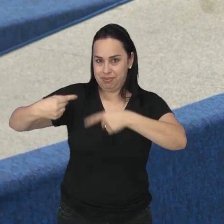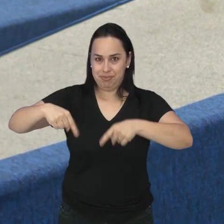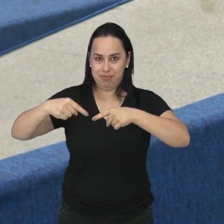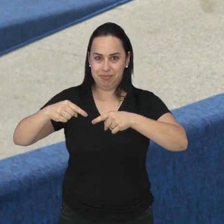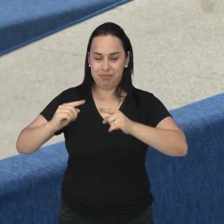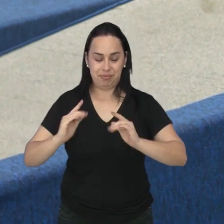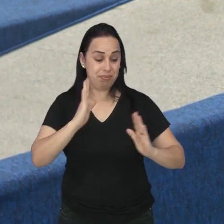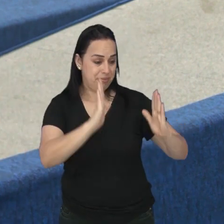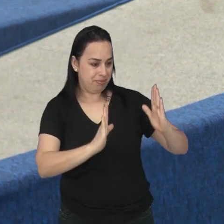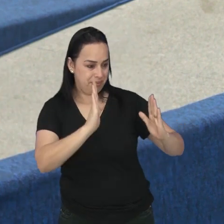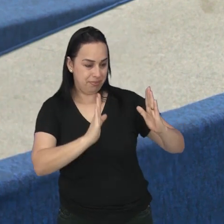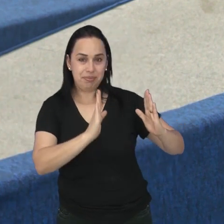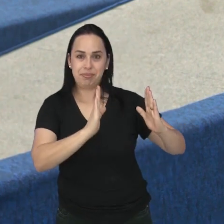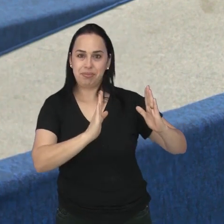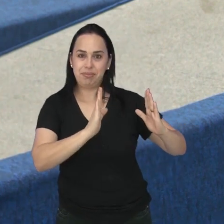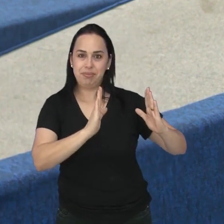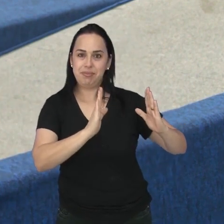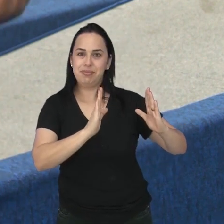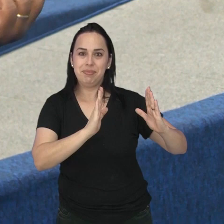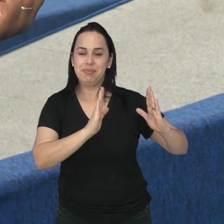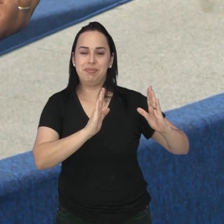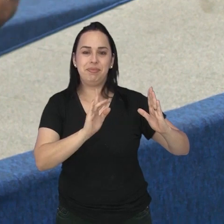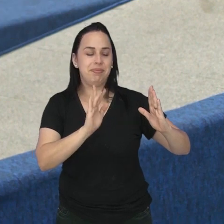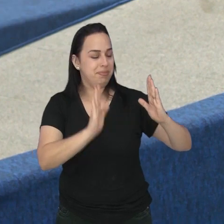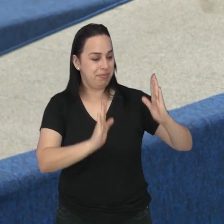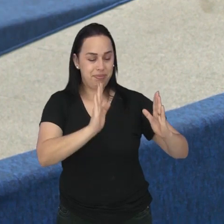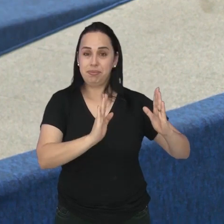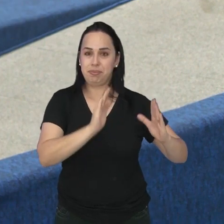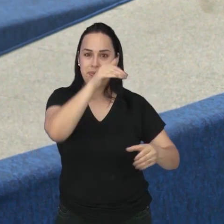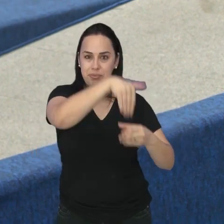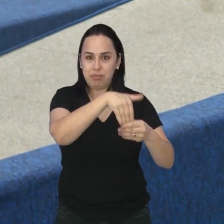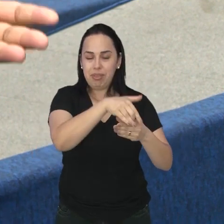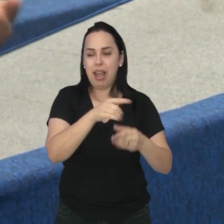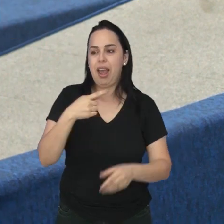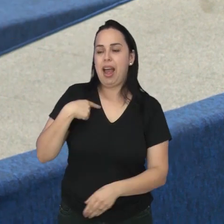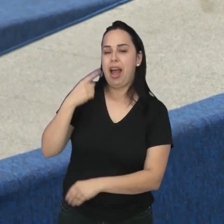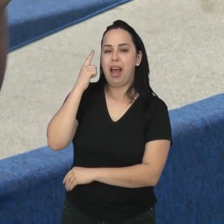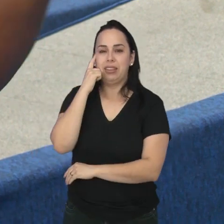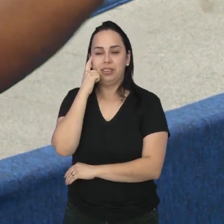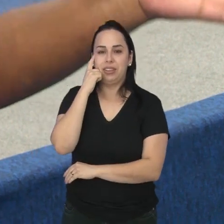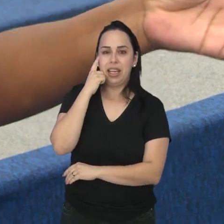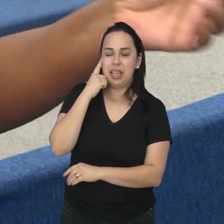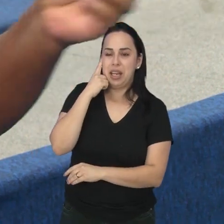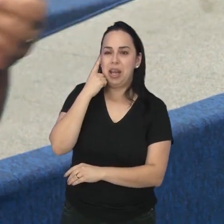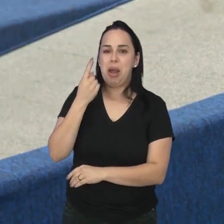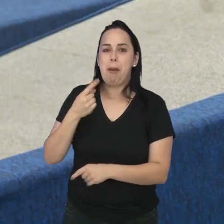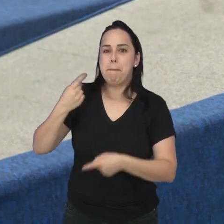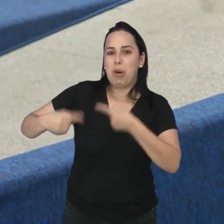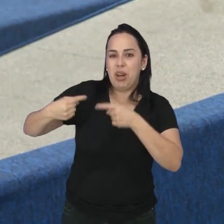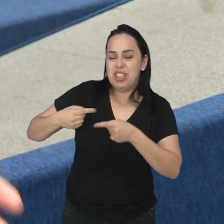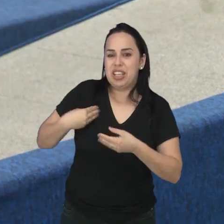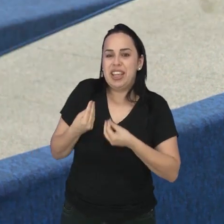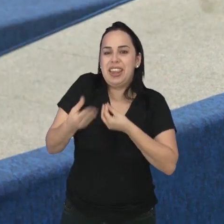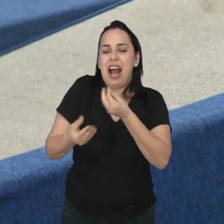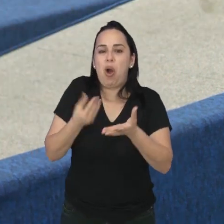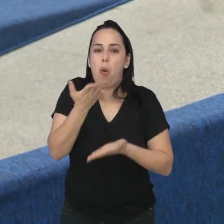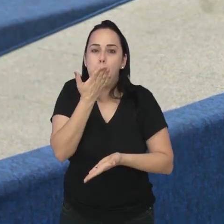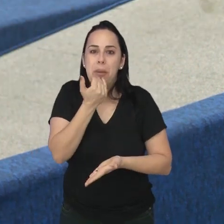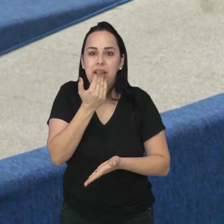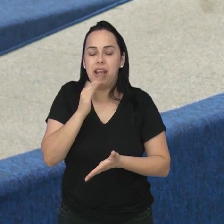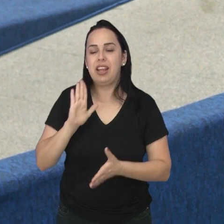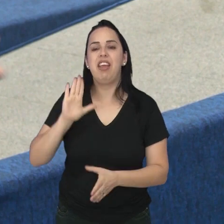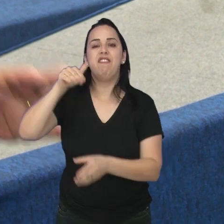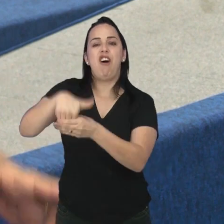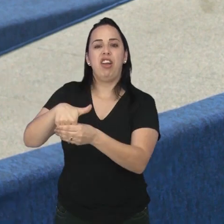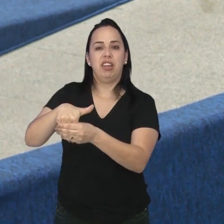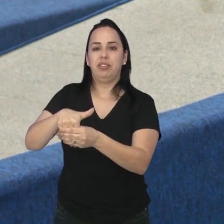chega na época de eleição, as pessoas ficam pensando, tem político que vai lá dar uma cesta e ele vai e vota. Então